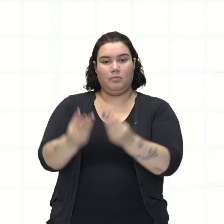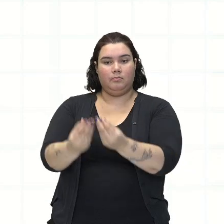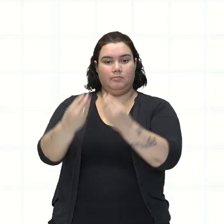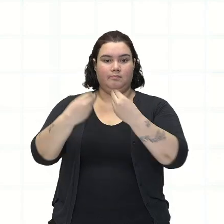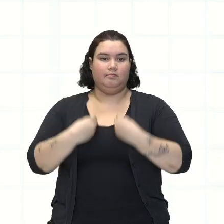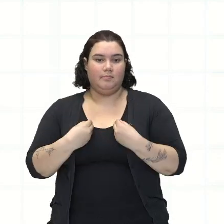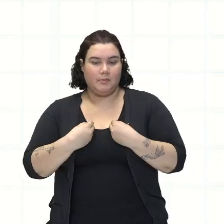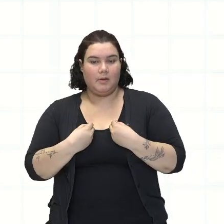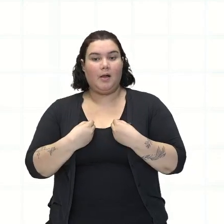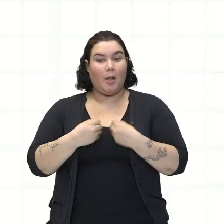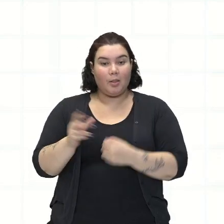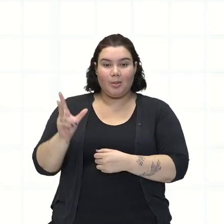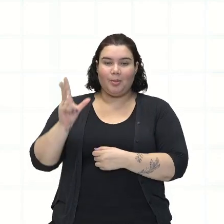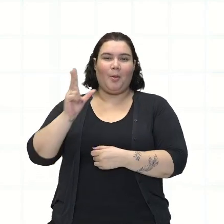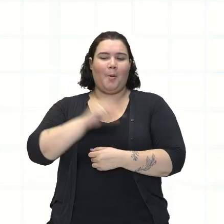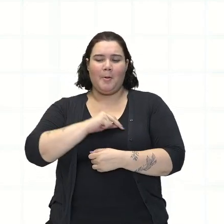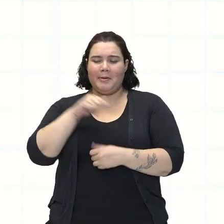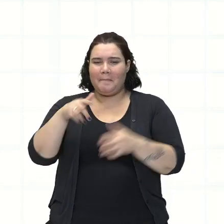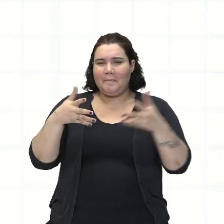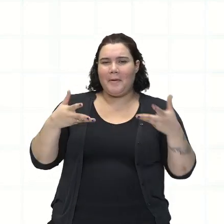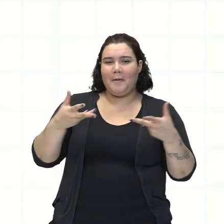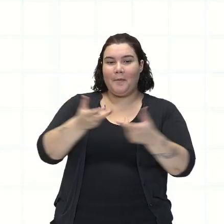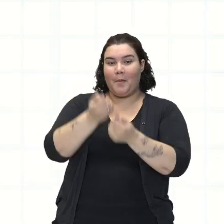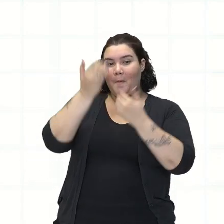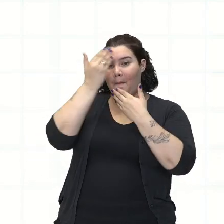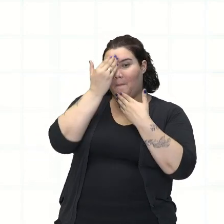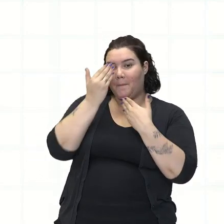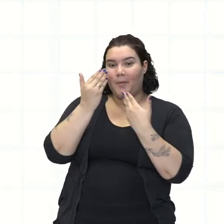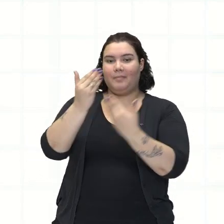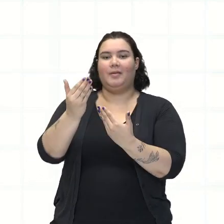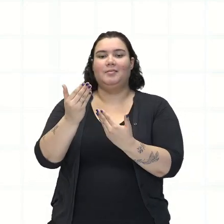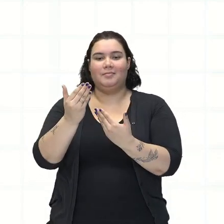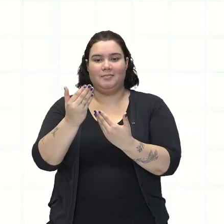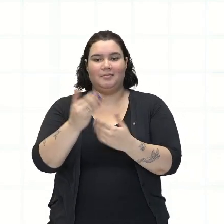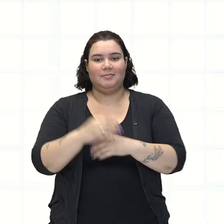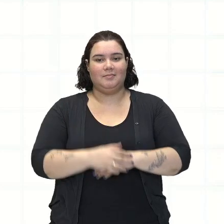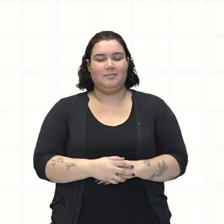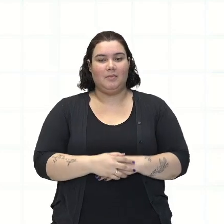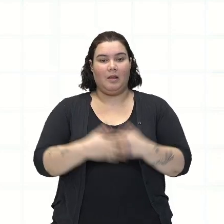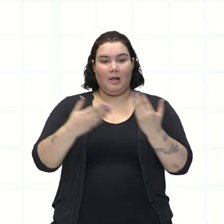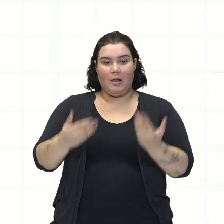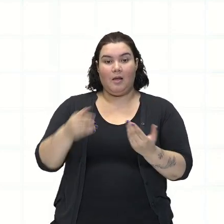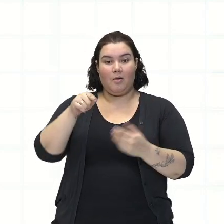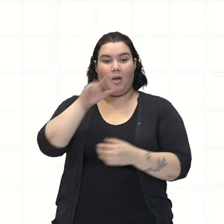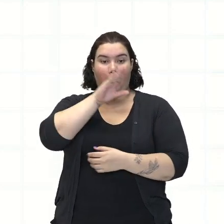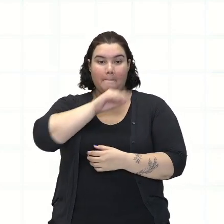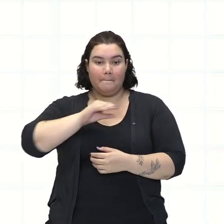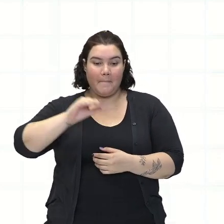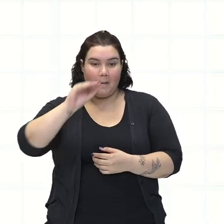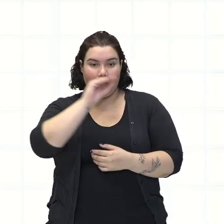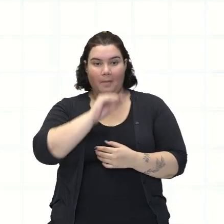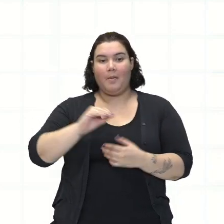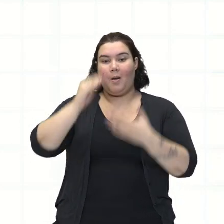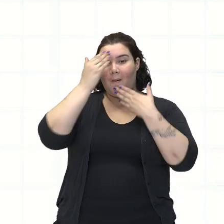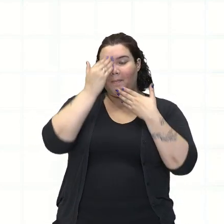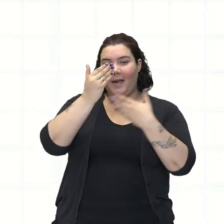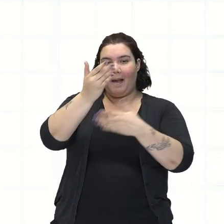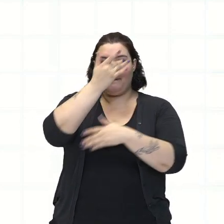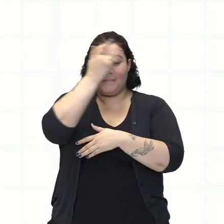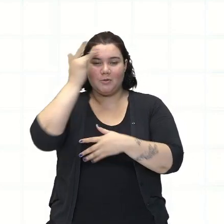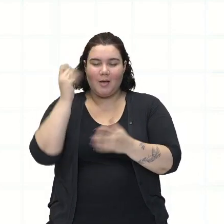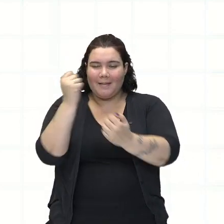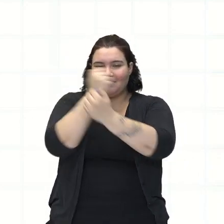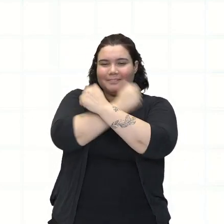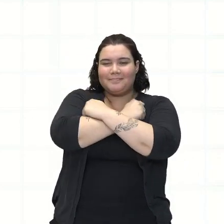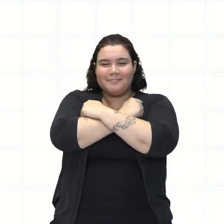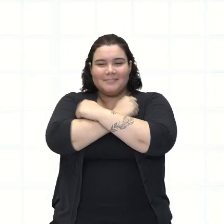aniversário, nossa, que presente incrível, muito obrigado. E tudo isso você diz enquanto abraça e sorri para a pessoa